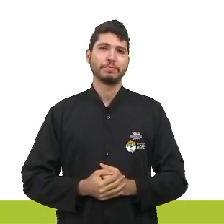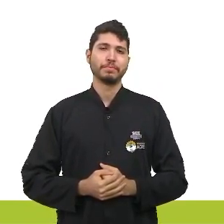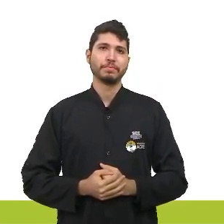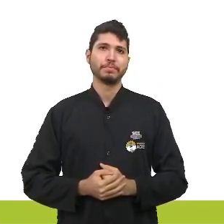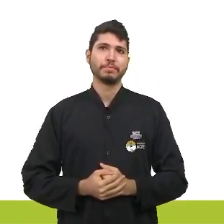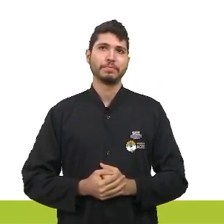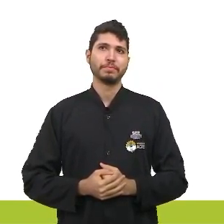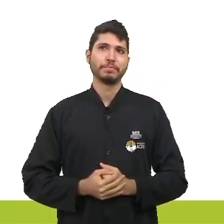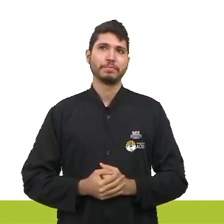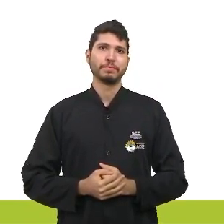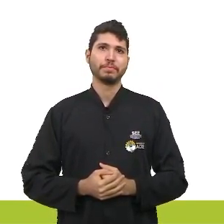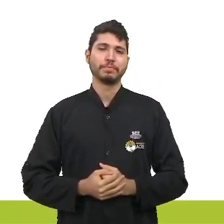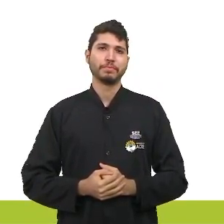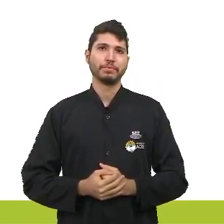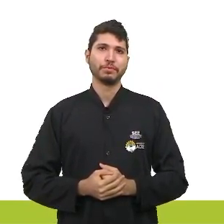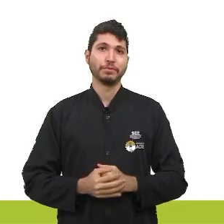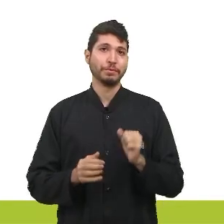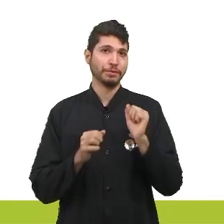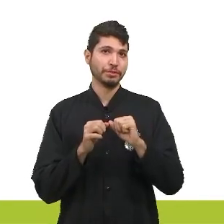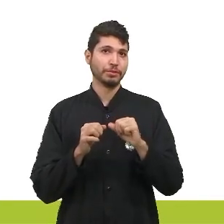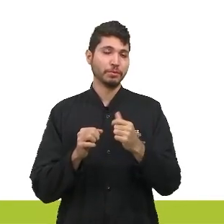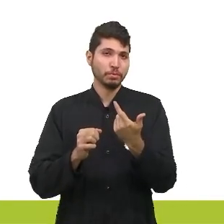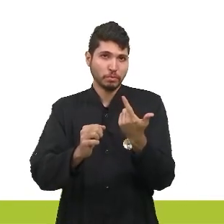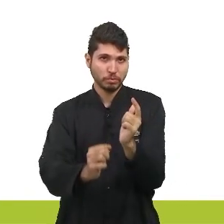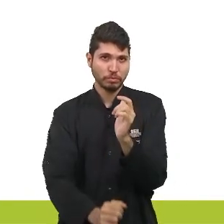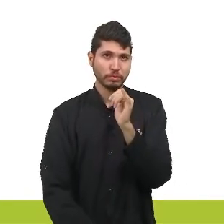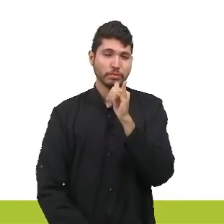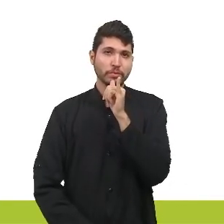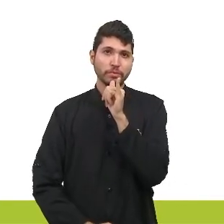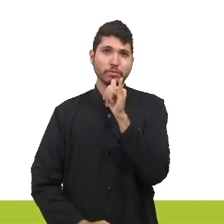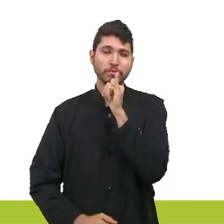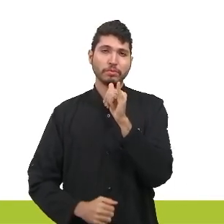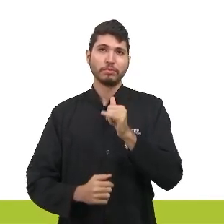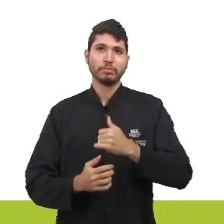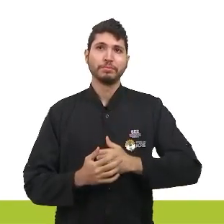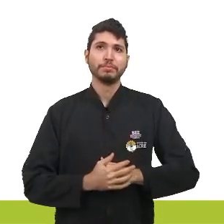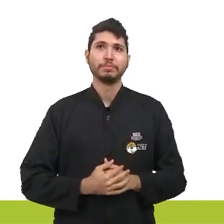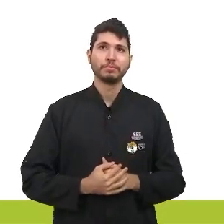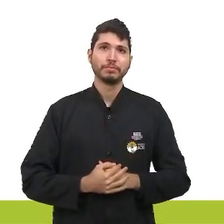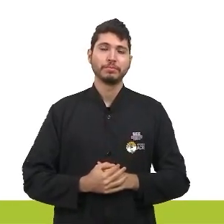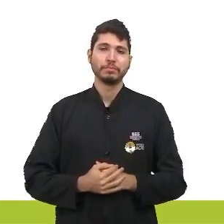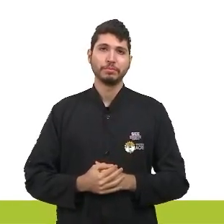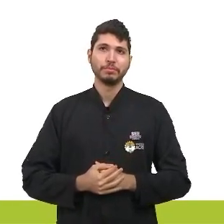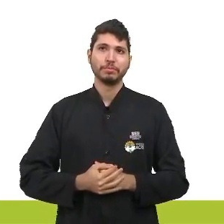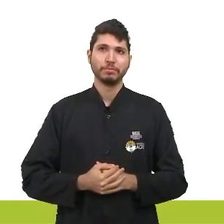Deixa eu fazer mais um exemplo antes de eu começar a fazer os exemplos do Enem.